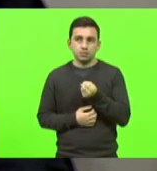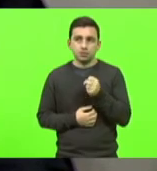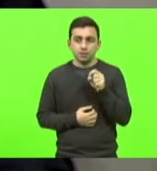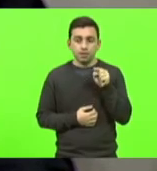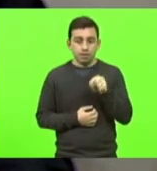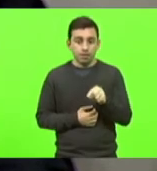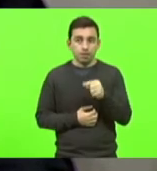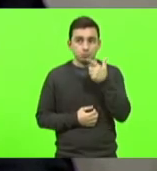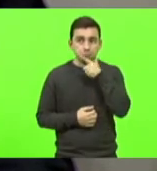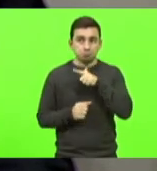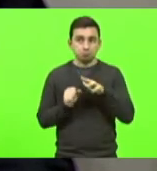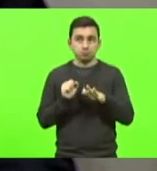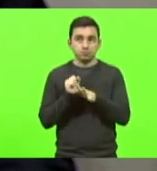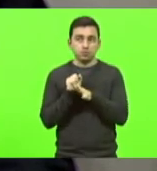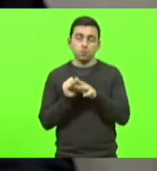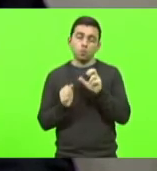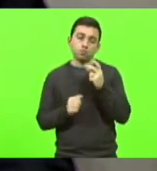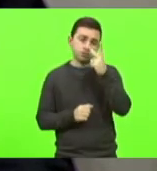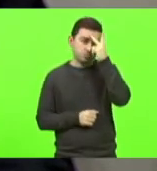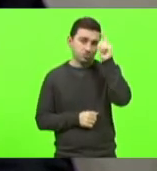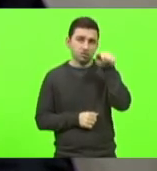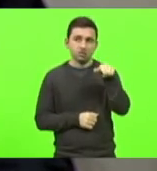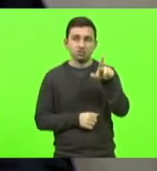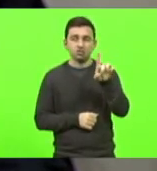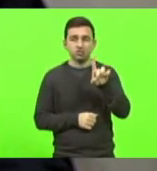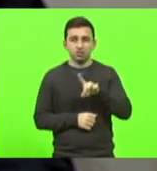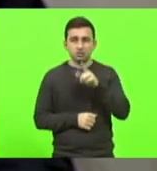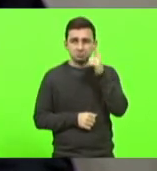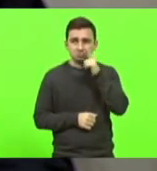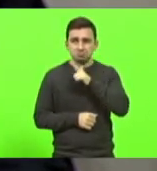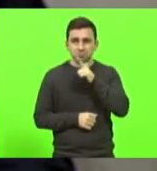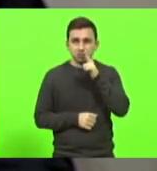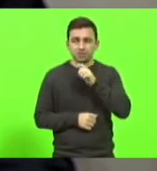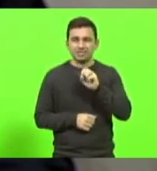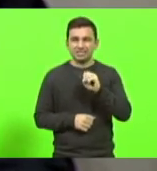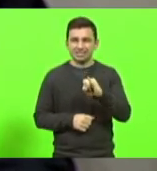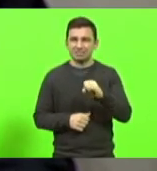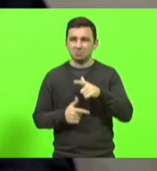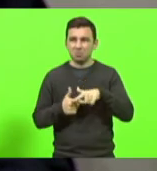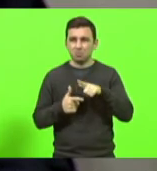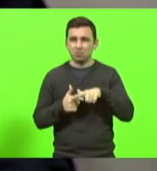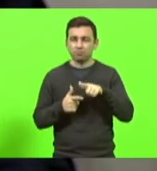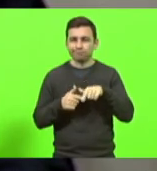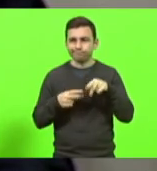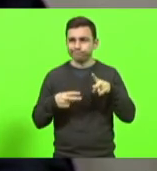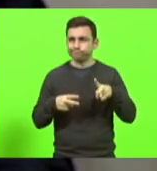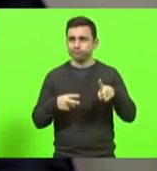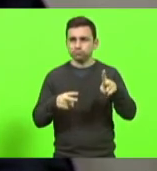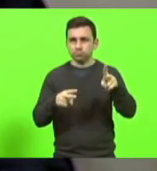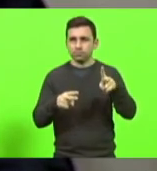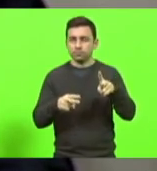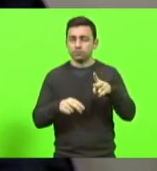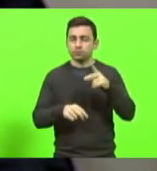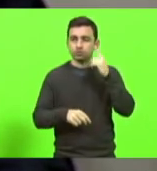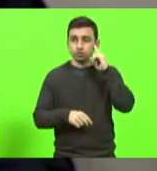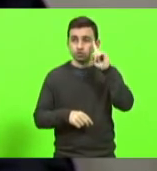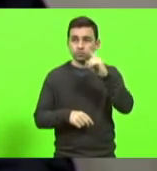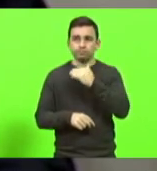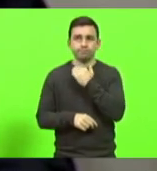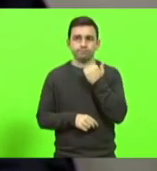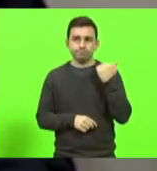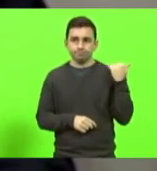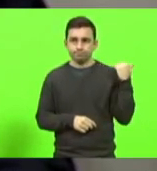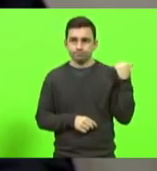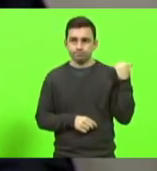daquela a que teria direito se fosse aposentado por incapacidade permanente na data do óbito acrescida de